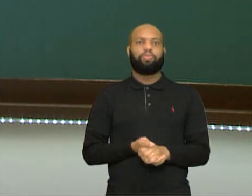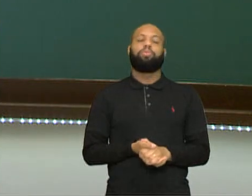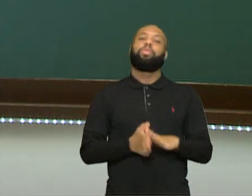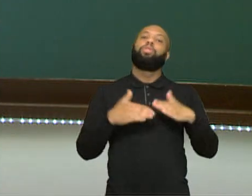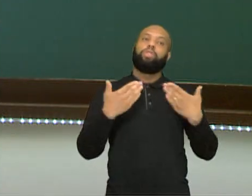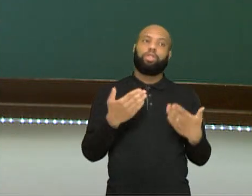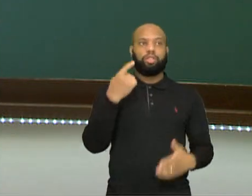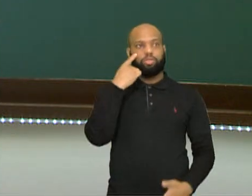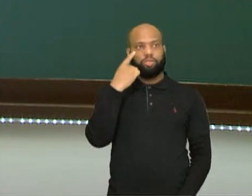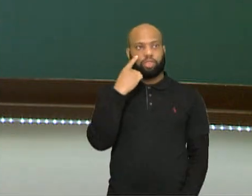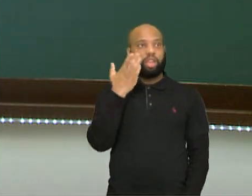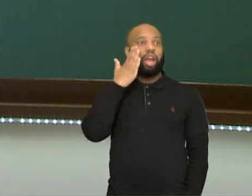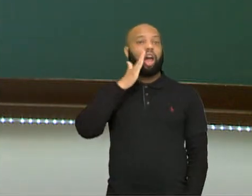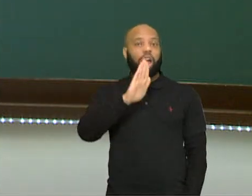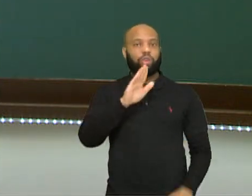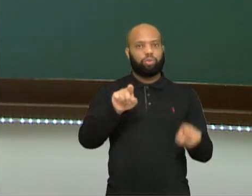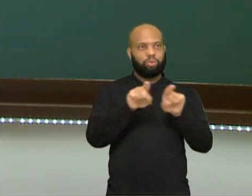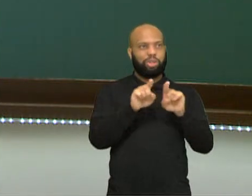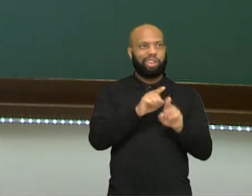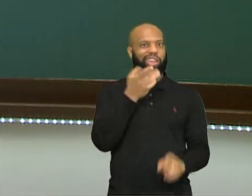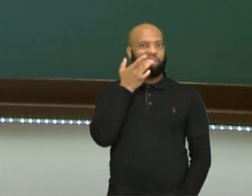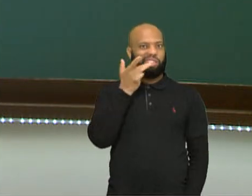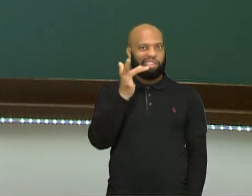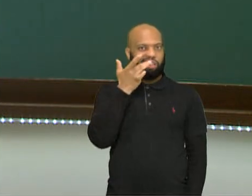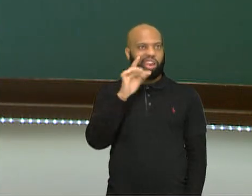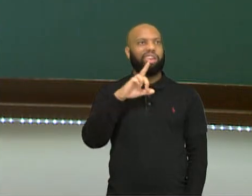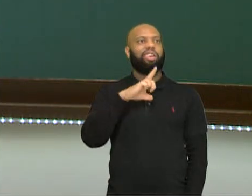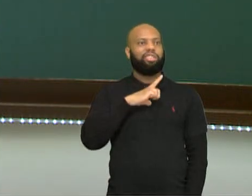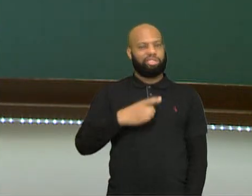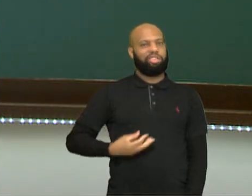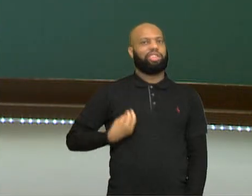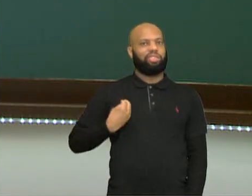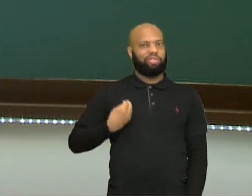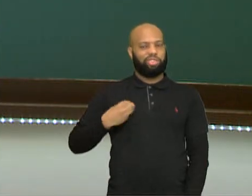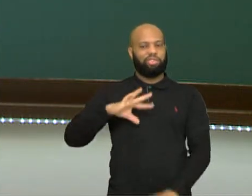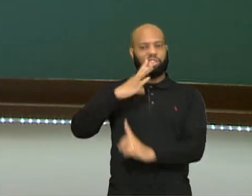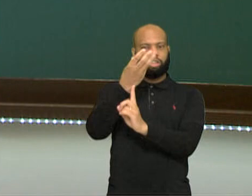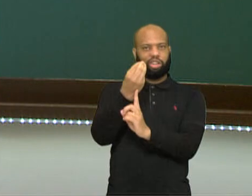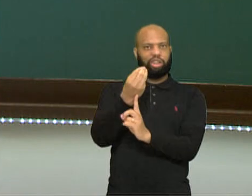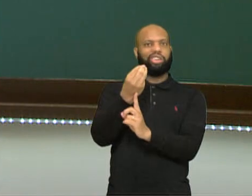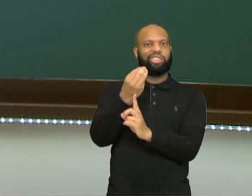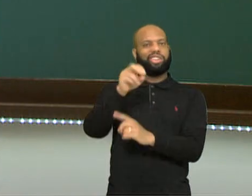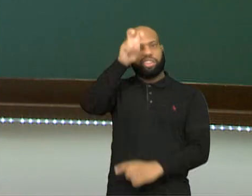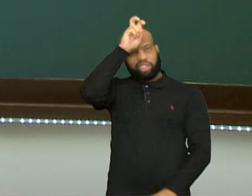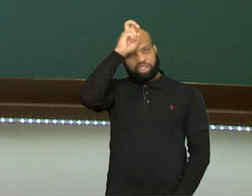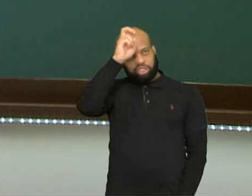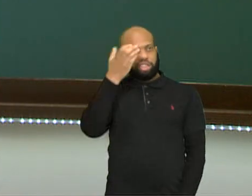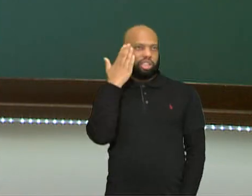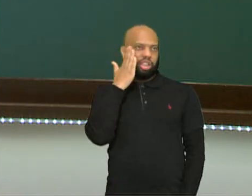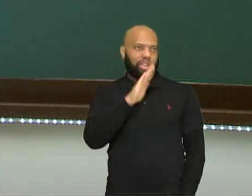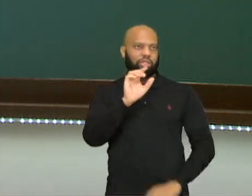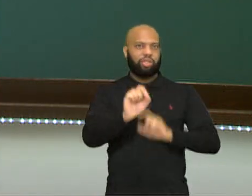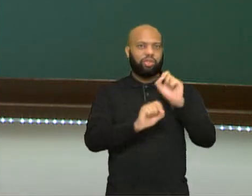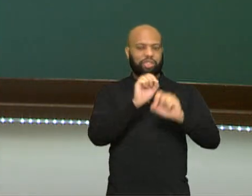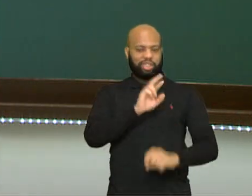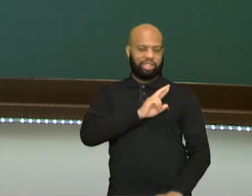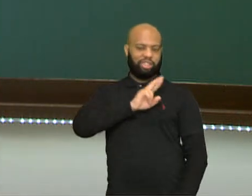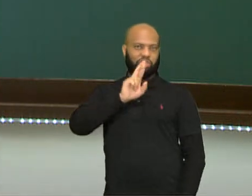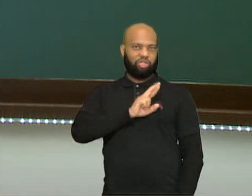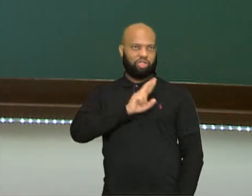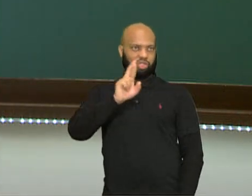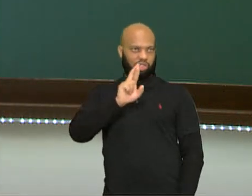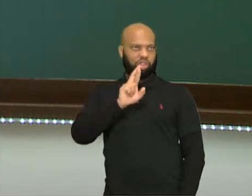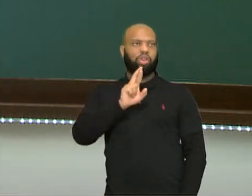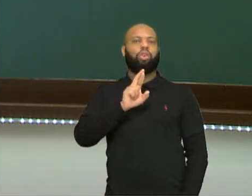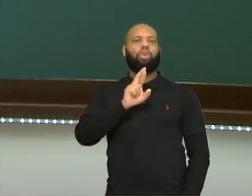Então, azul e o dourado está muito presente na arte egípcia, né? Então, azul levando os significados religiosos, né, de levar ao